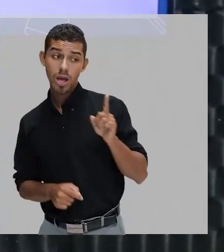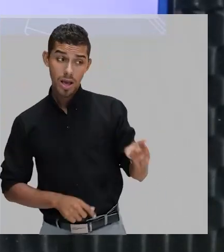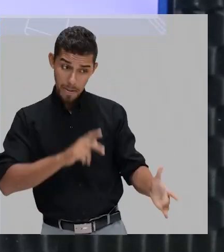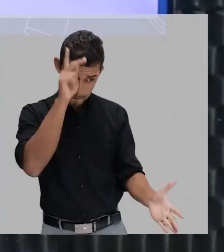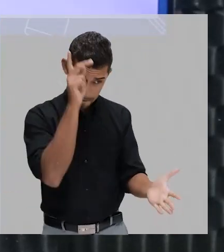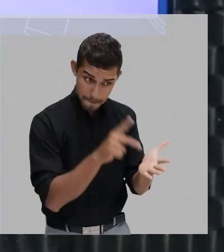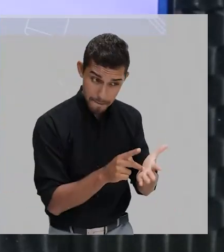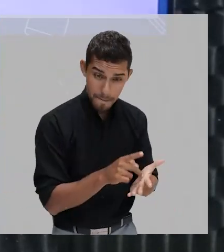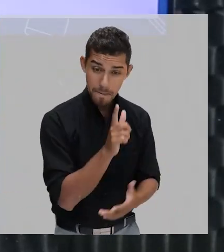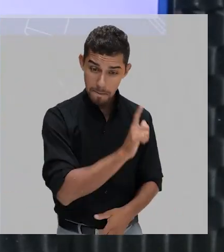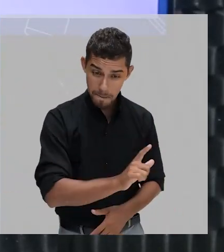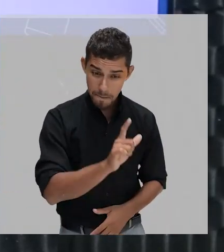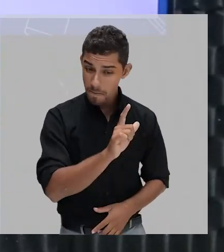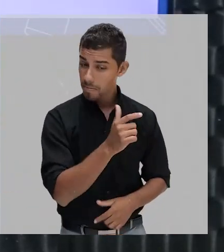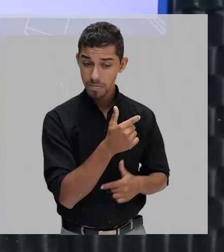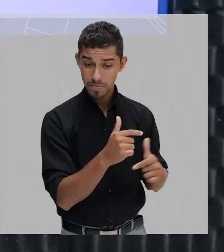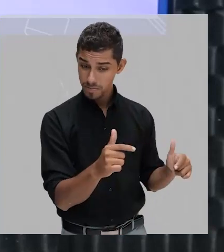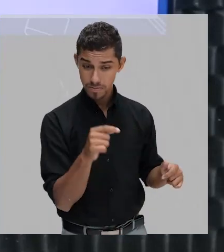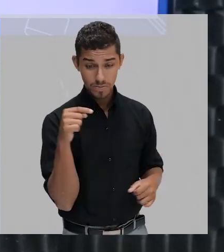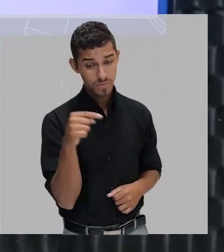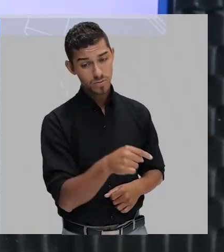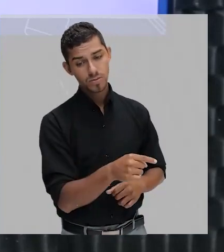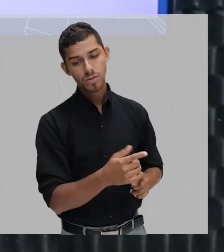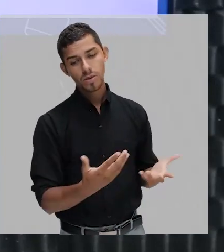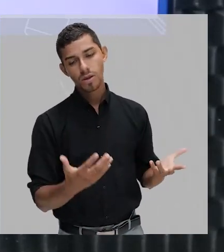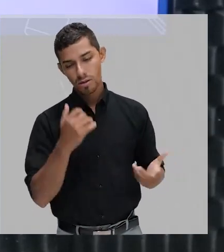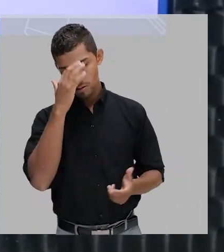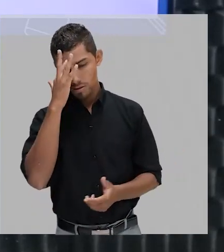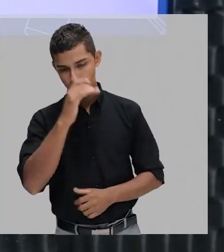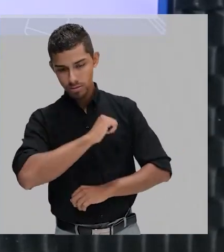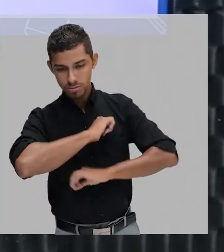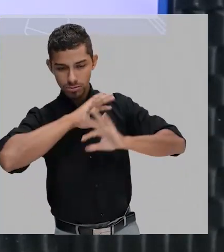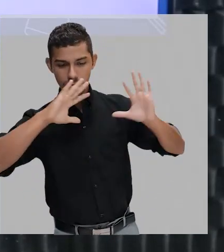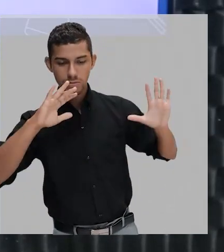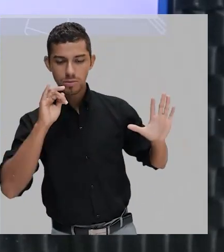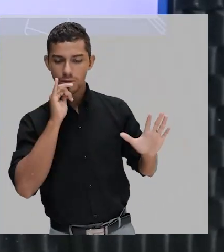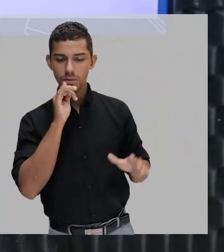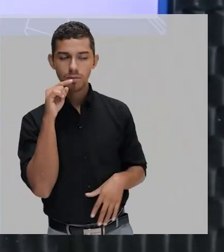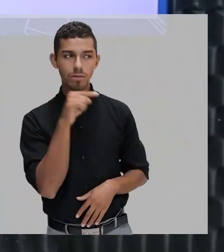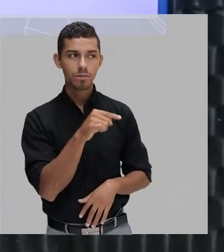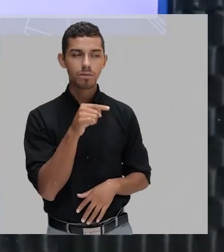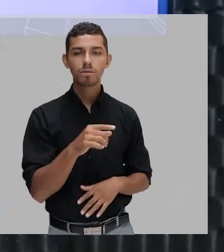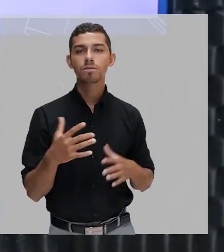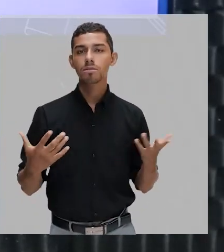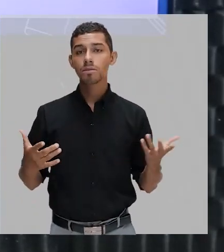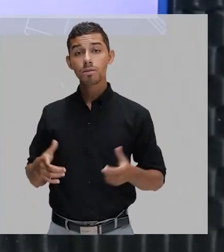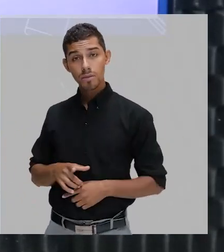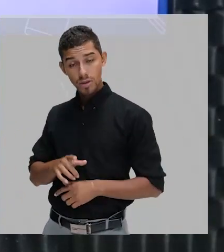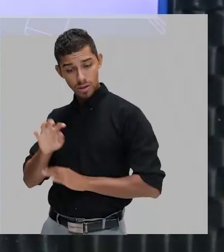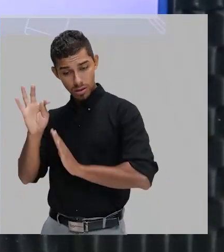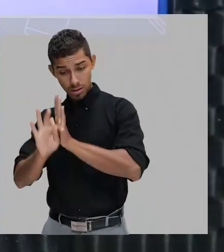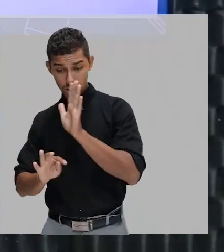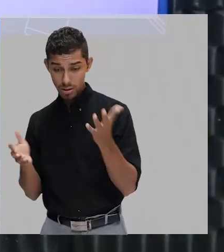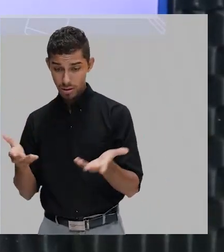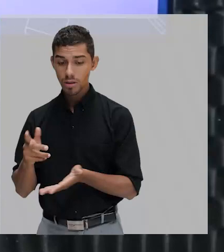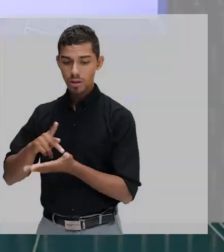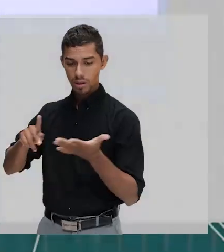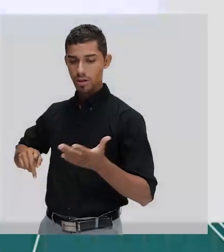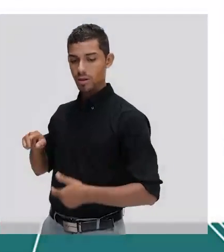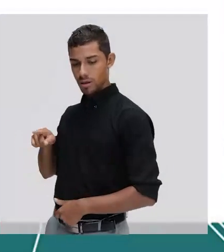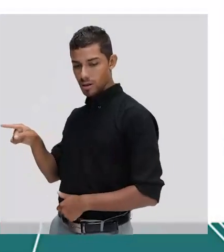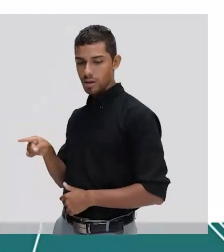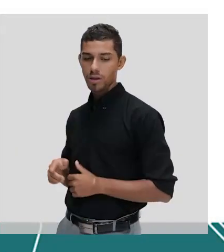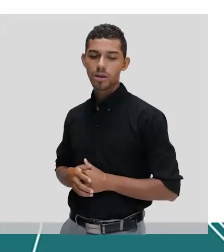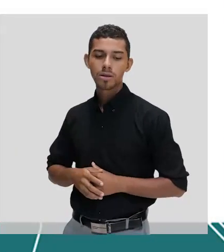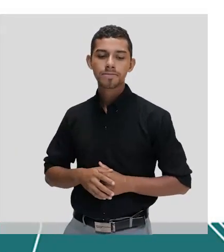conseguem fazer essa diferenciação. Então, ficou bem claro que esse texto que nós analisamos era, sim, um texto literário. Vamos